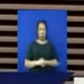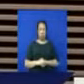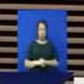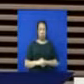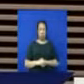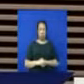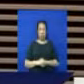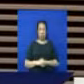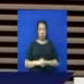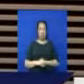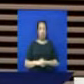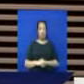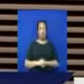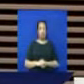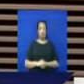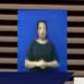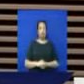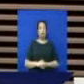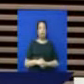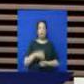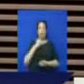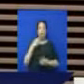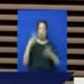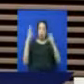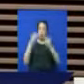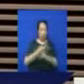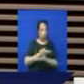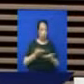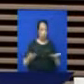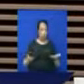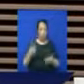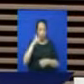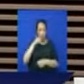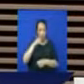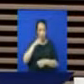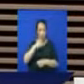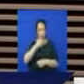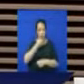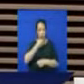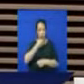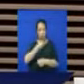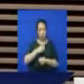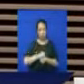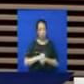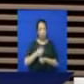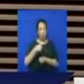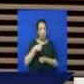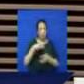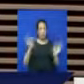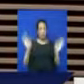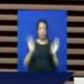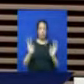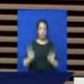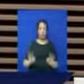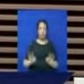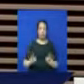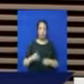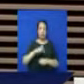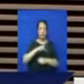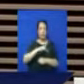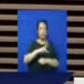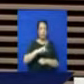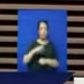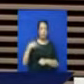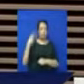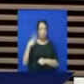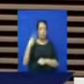Muito boa noite a todos e a todas. É uma alegria, como disse o presidente Andréa,